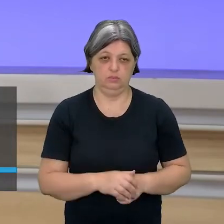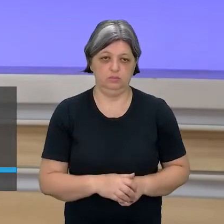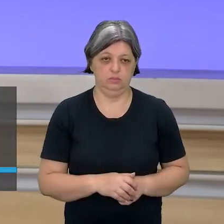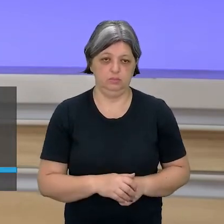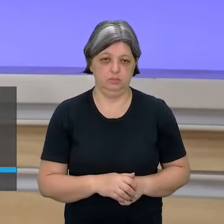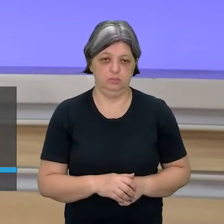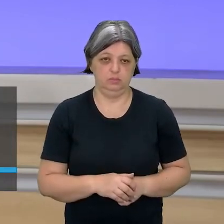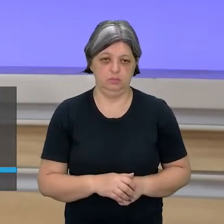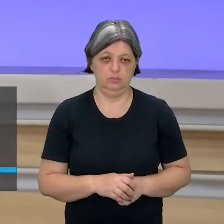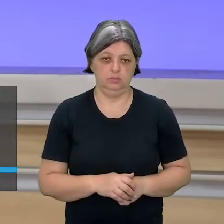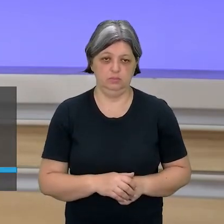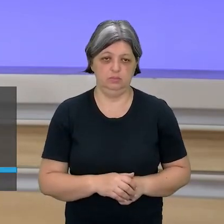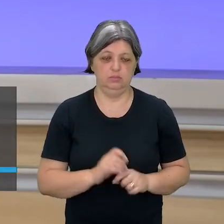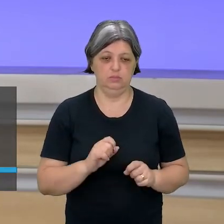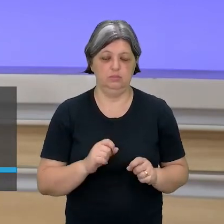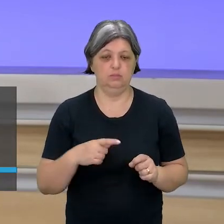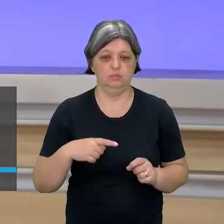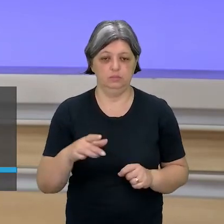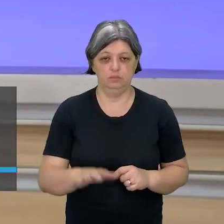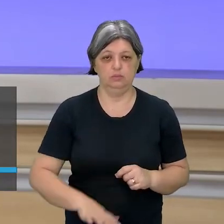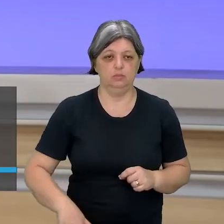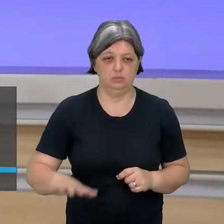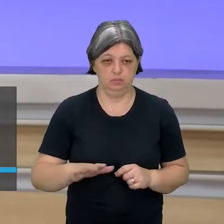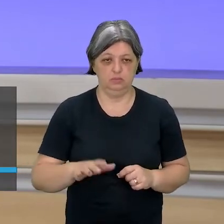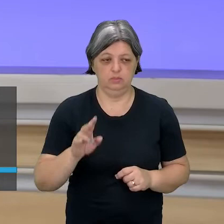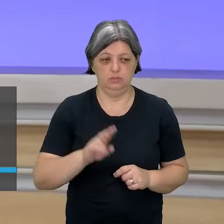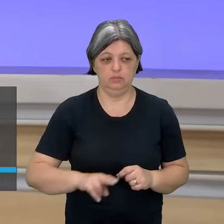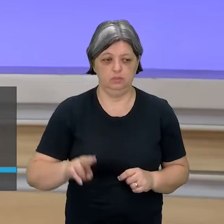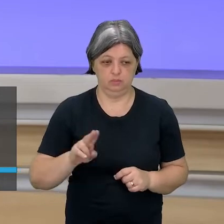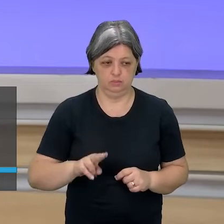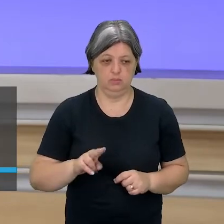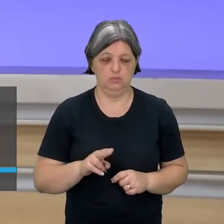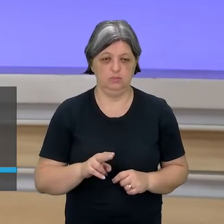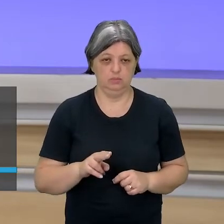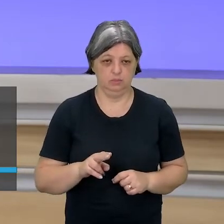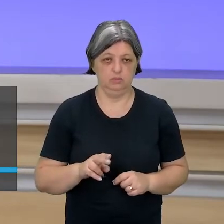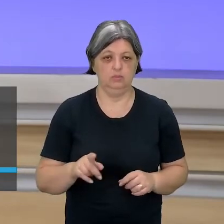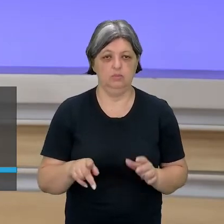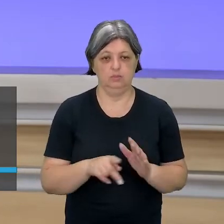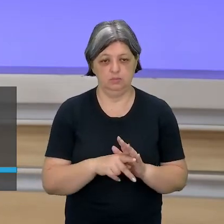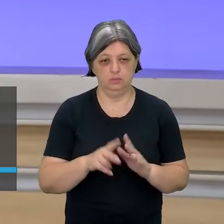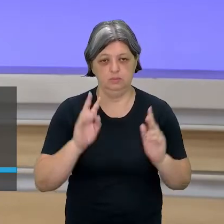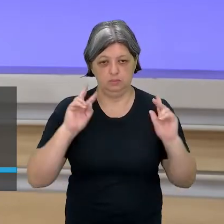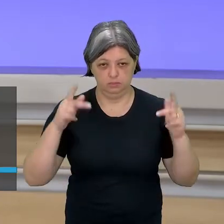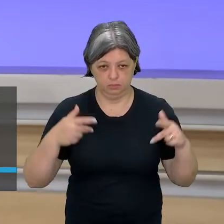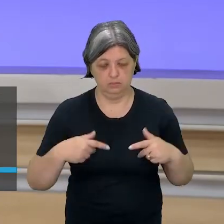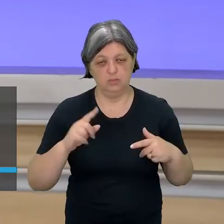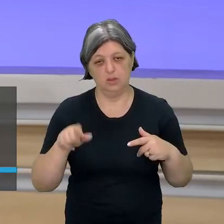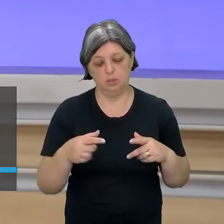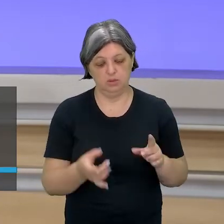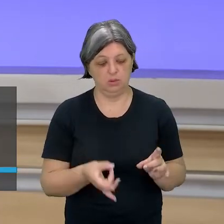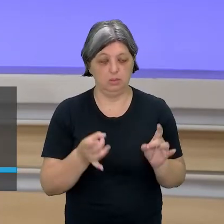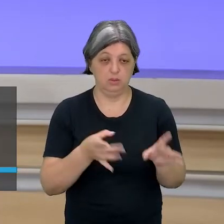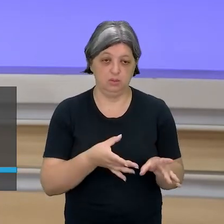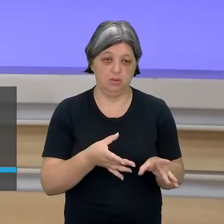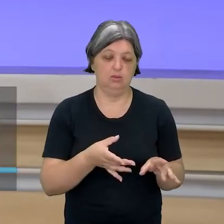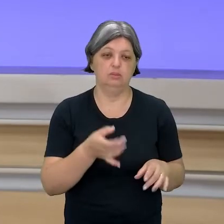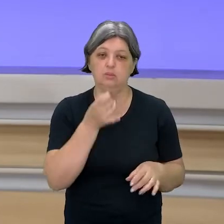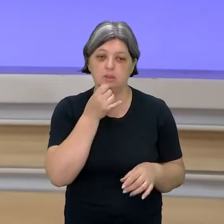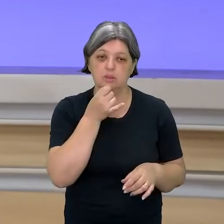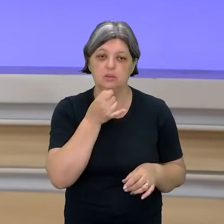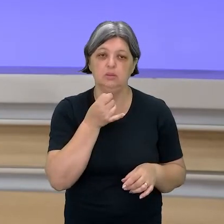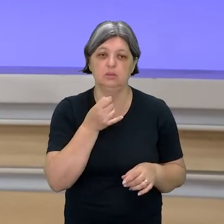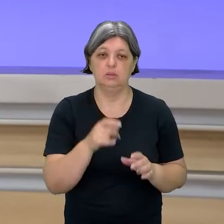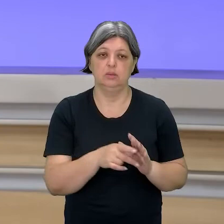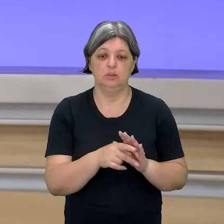eu tenho ambientes que foram utilizados pelo homem e foram depois abandonados, como no caso, por exemplo,